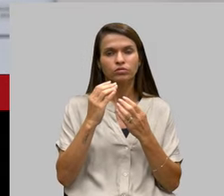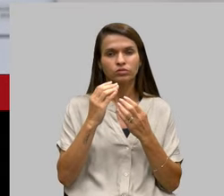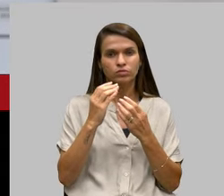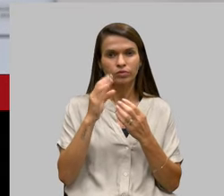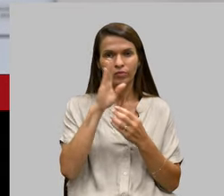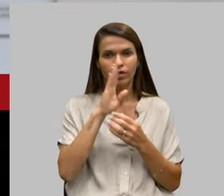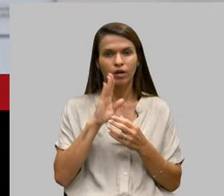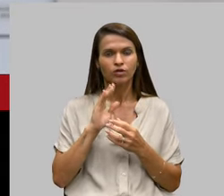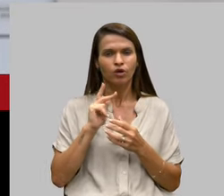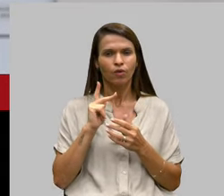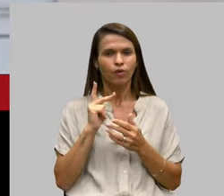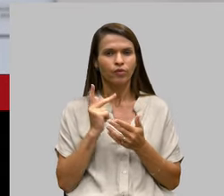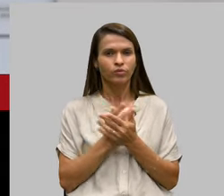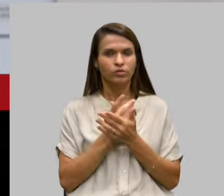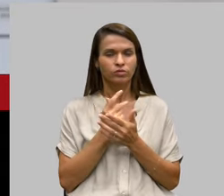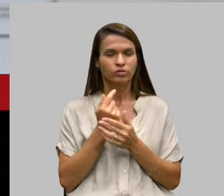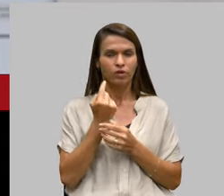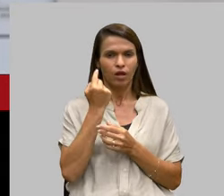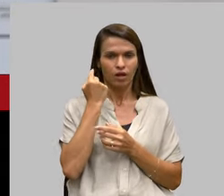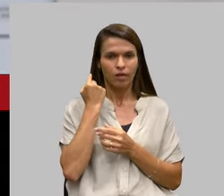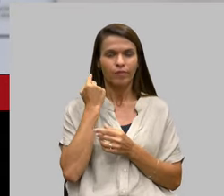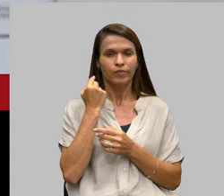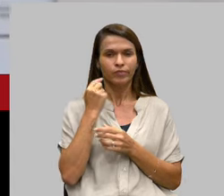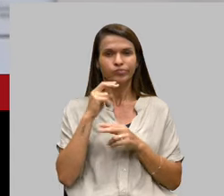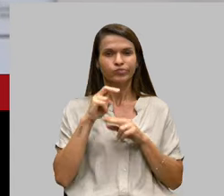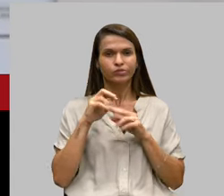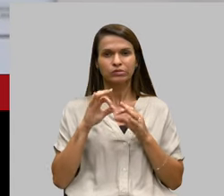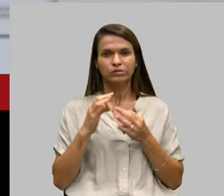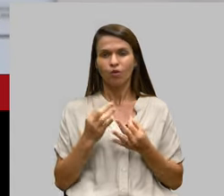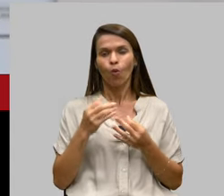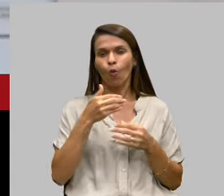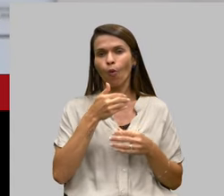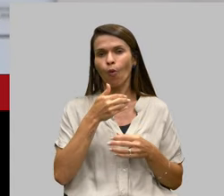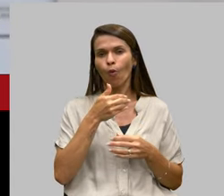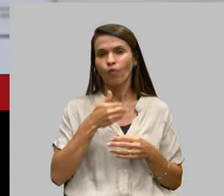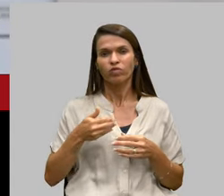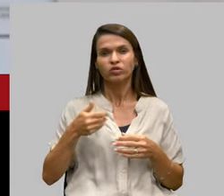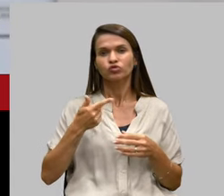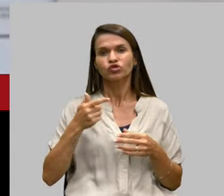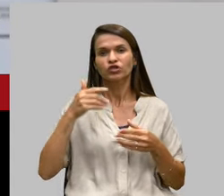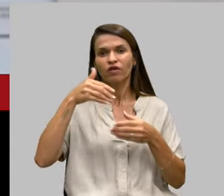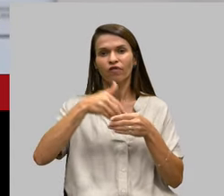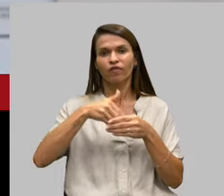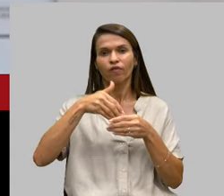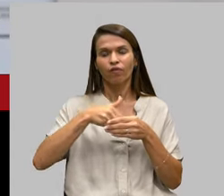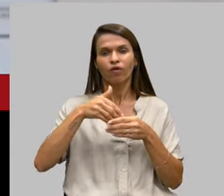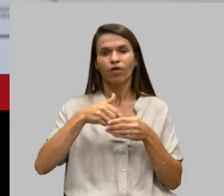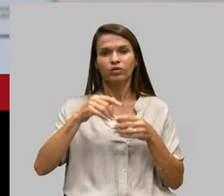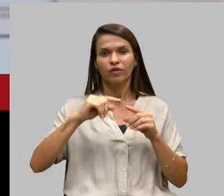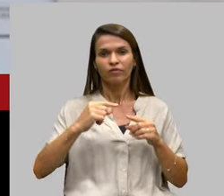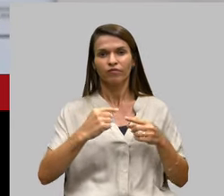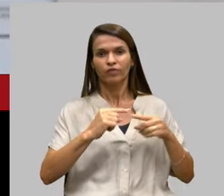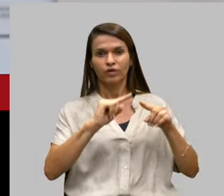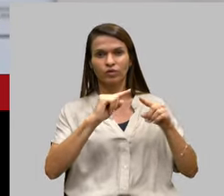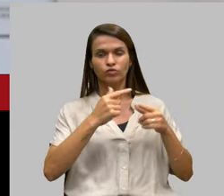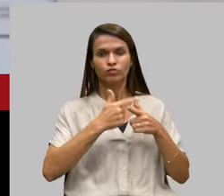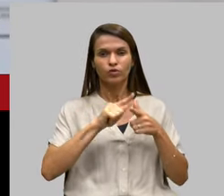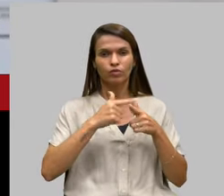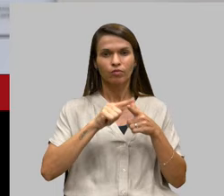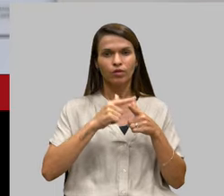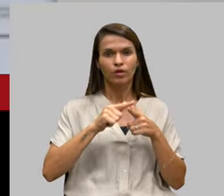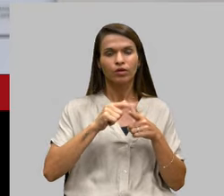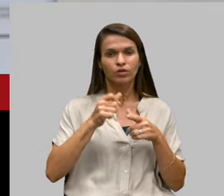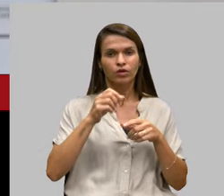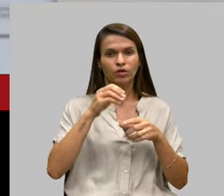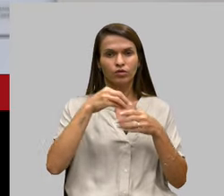à época por um motivo simples o governo não tinha Voto para enfrentar todo o serviço público do Brasil dentro do congresso